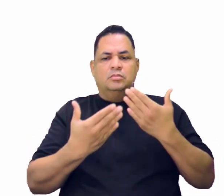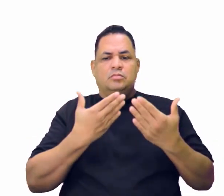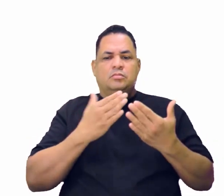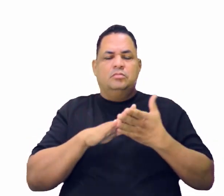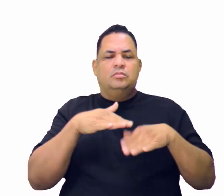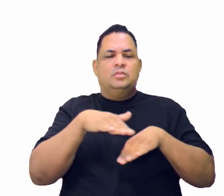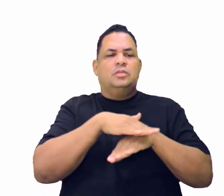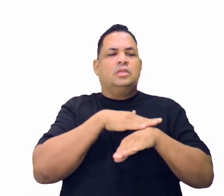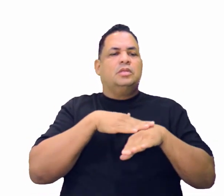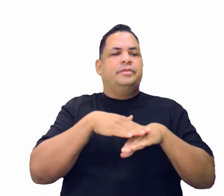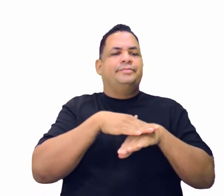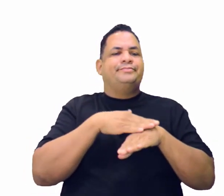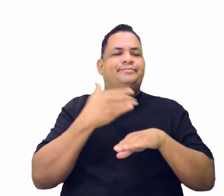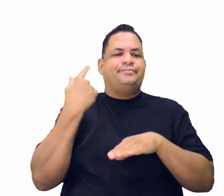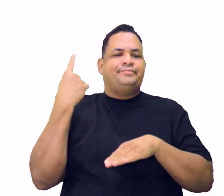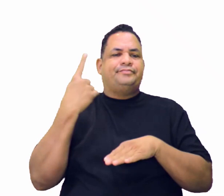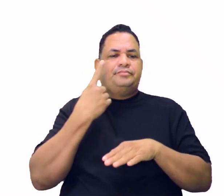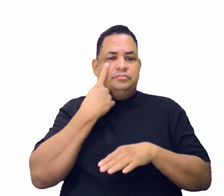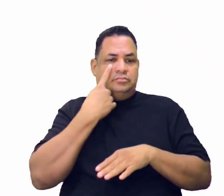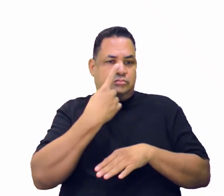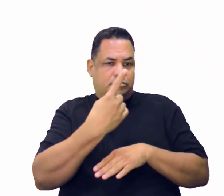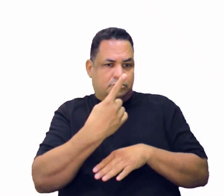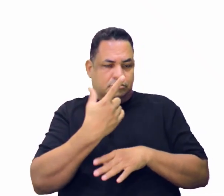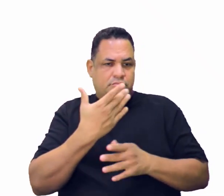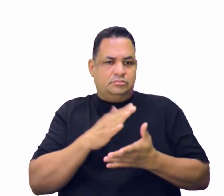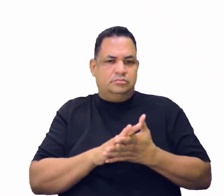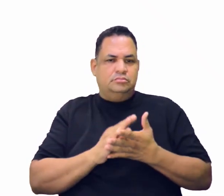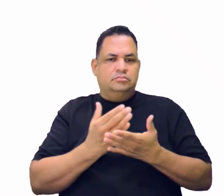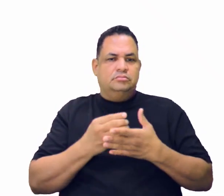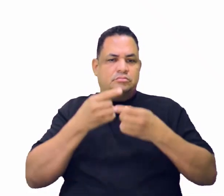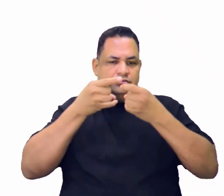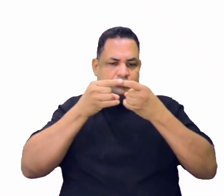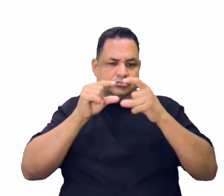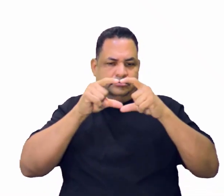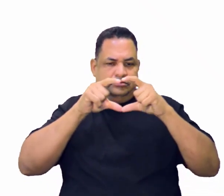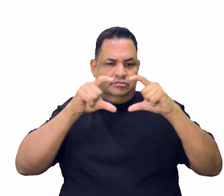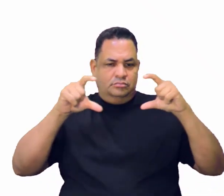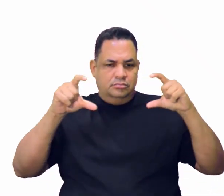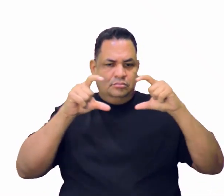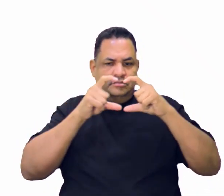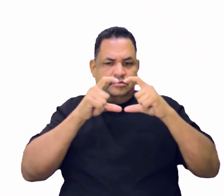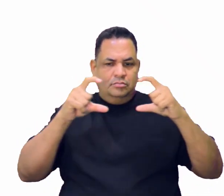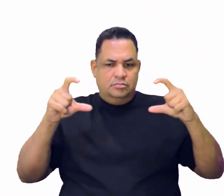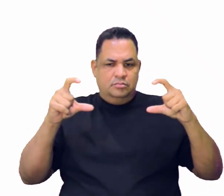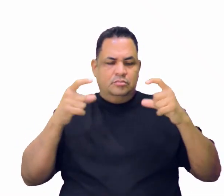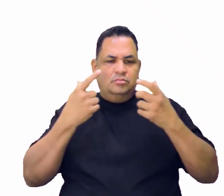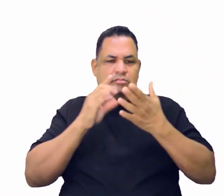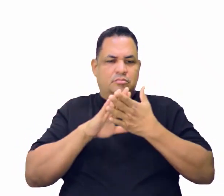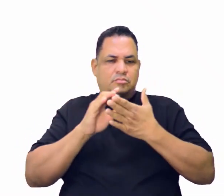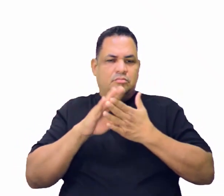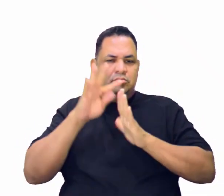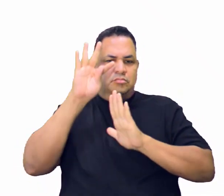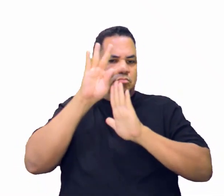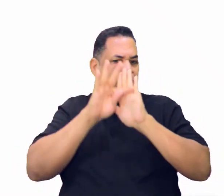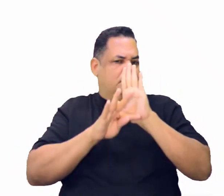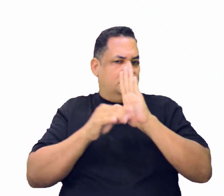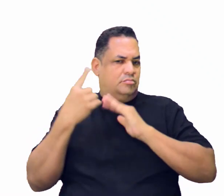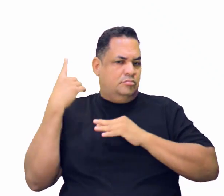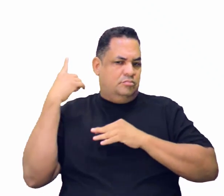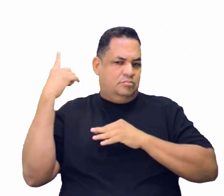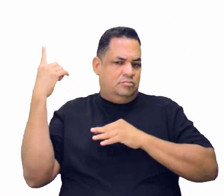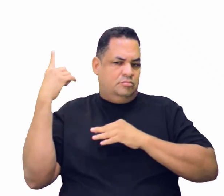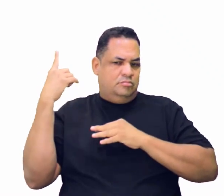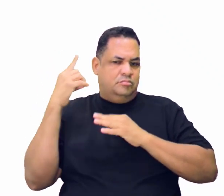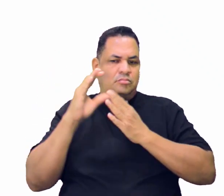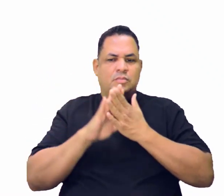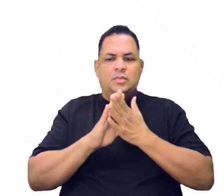Na conversação. E observe bem nessa tira, né? A imagem, o